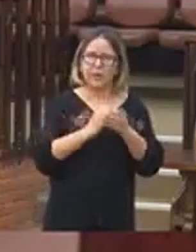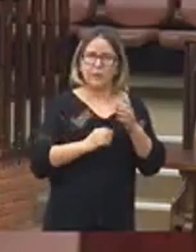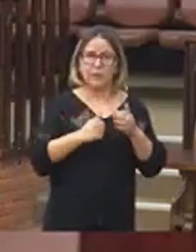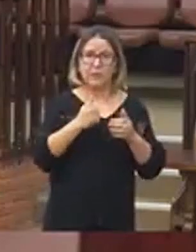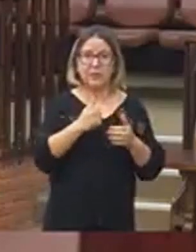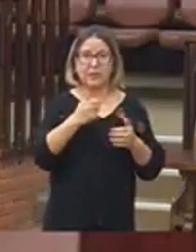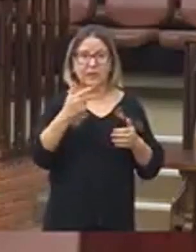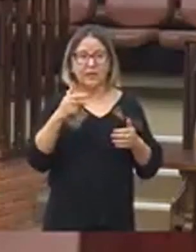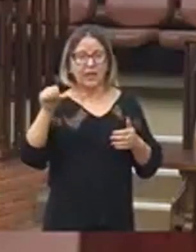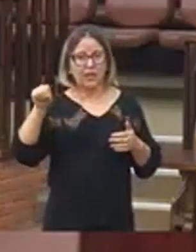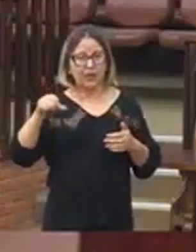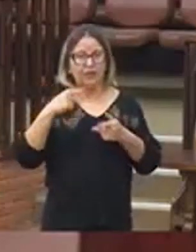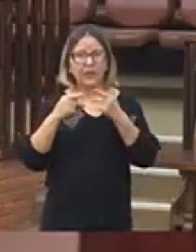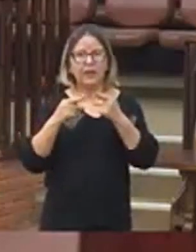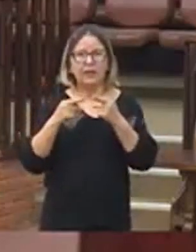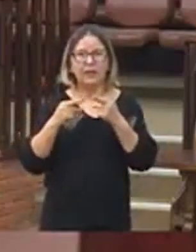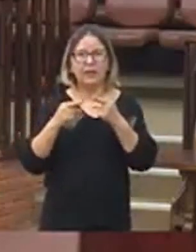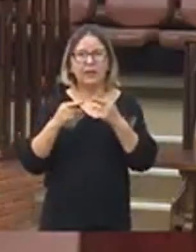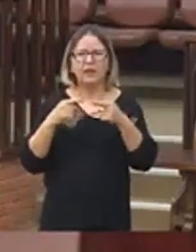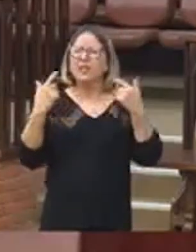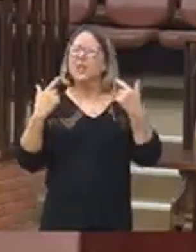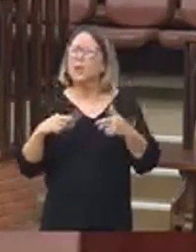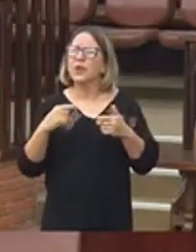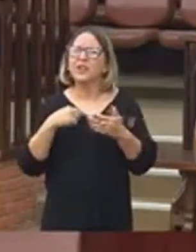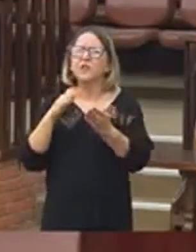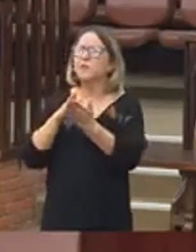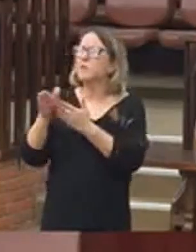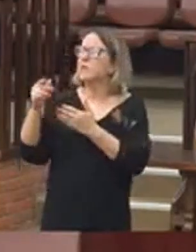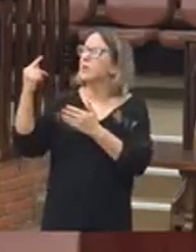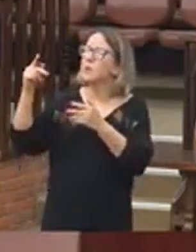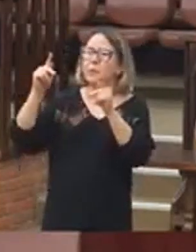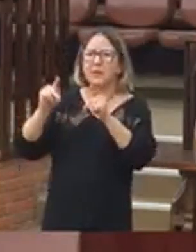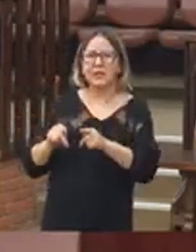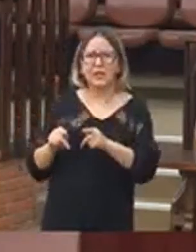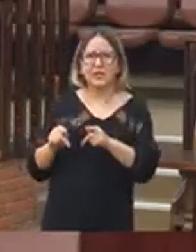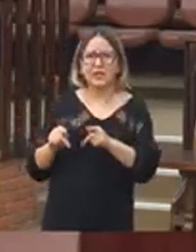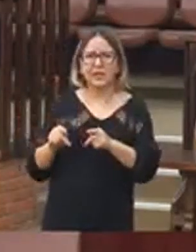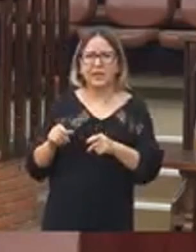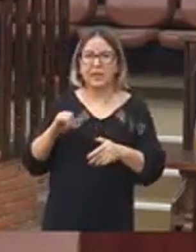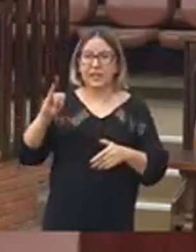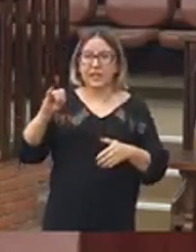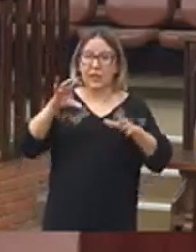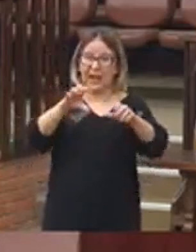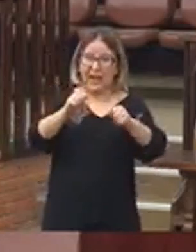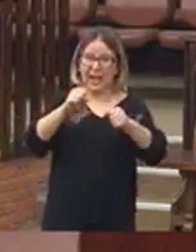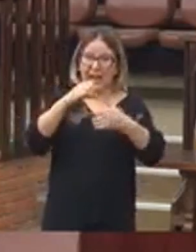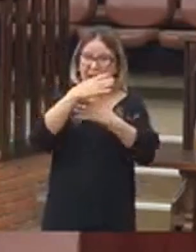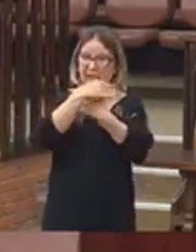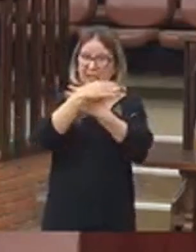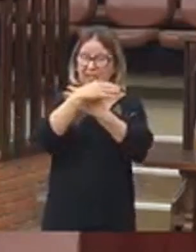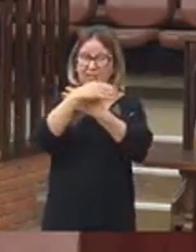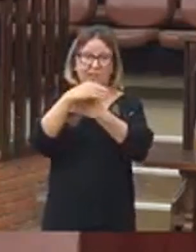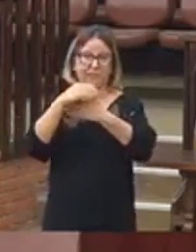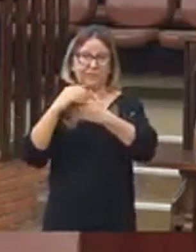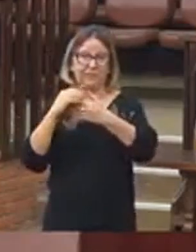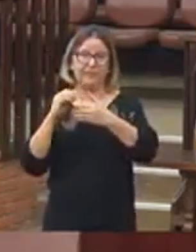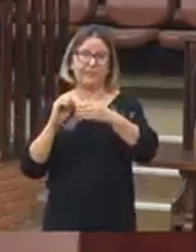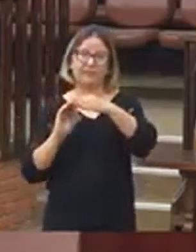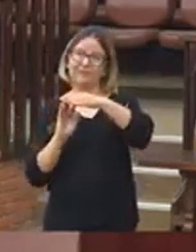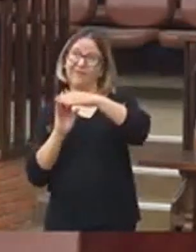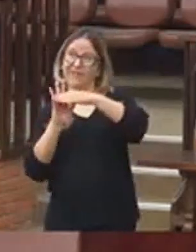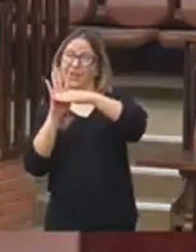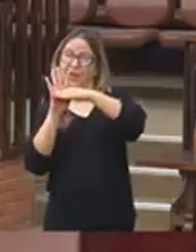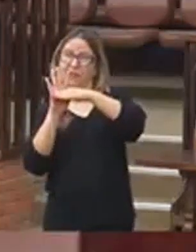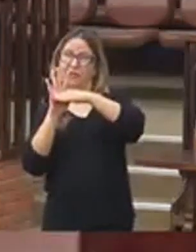presença? Se eu tomar as asas da alva e for para os confins da terra, tu estás. Se eu entrar no